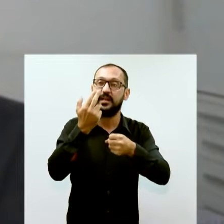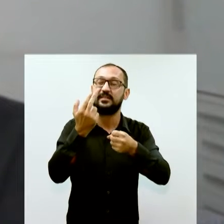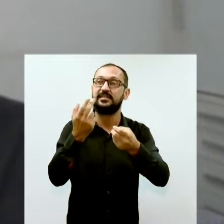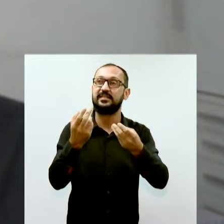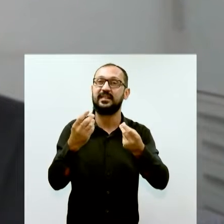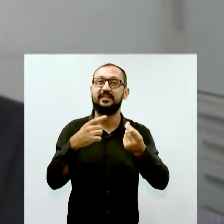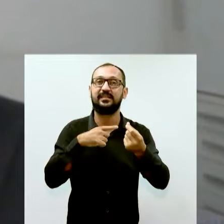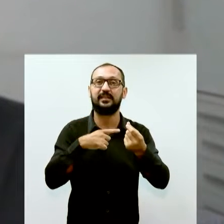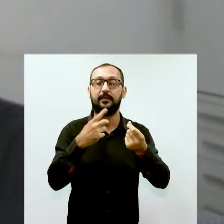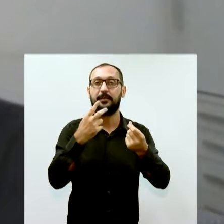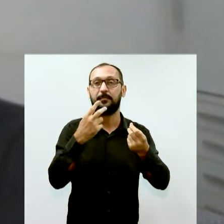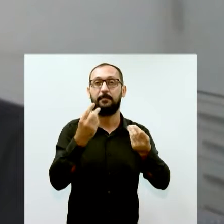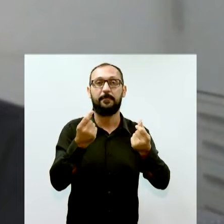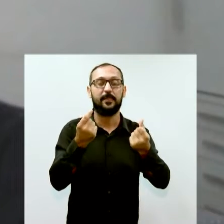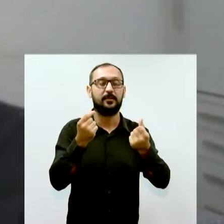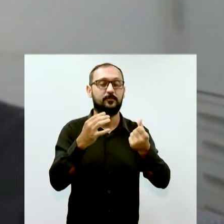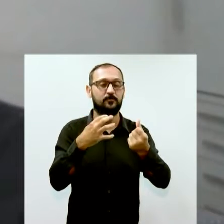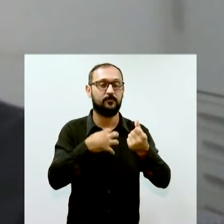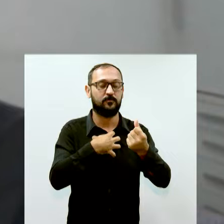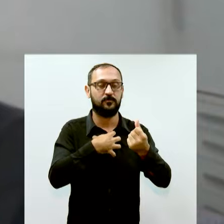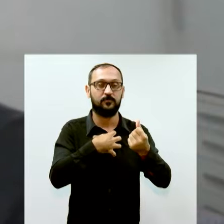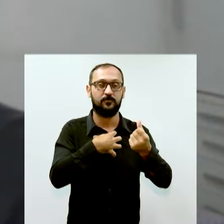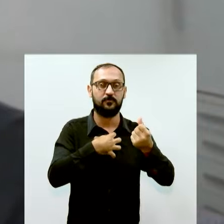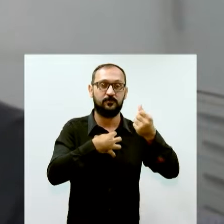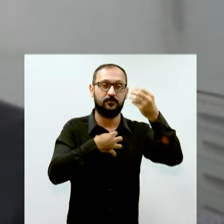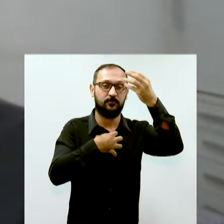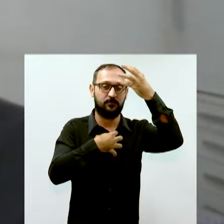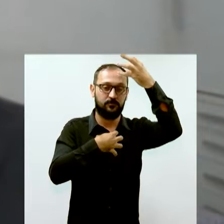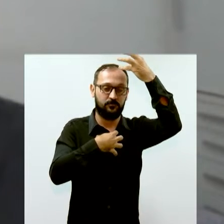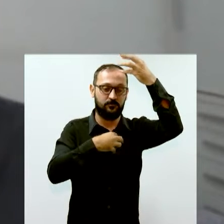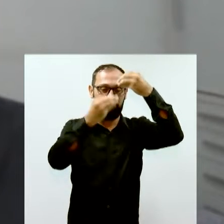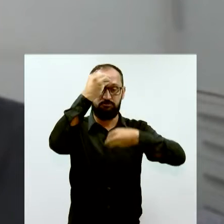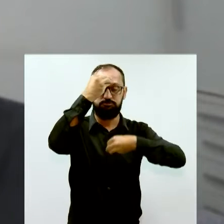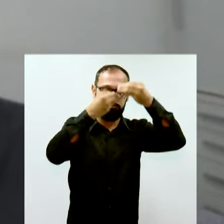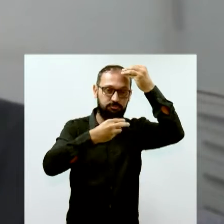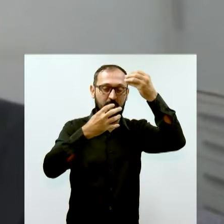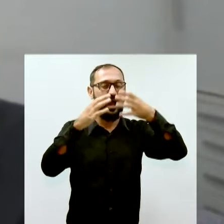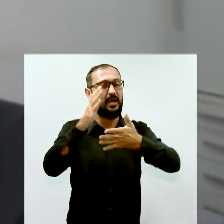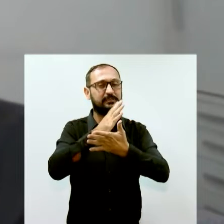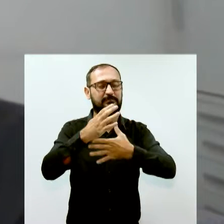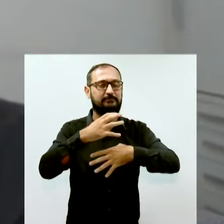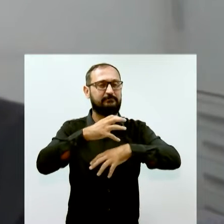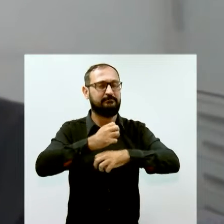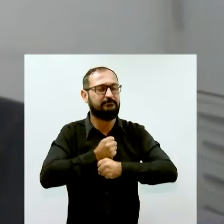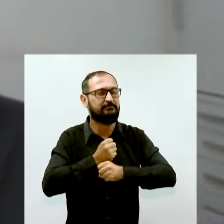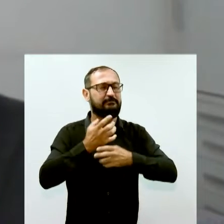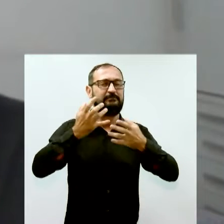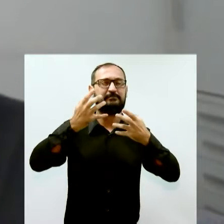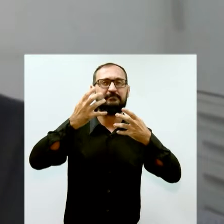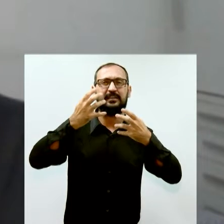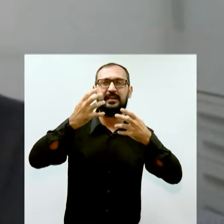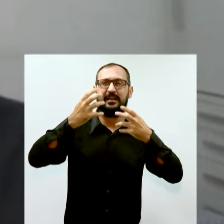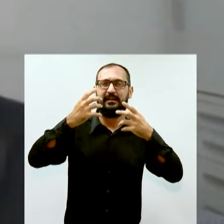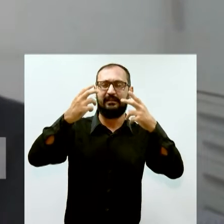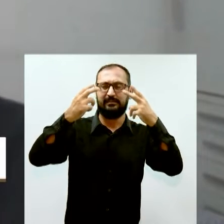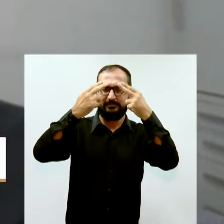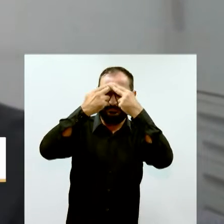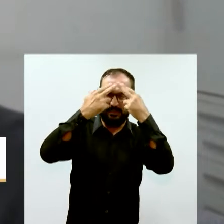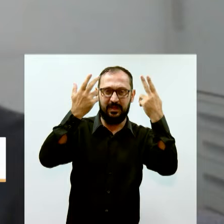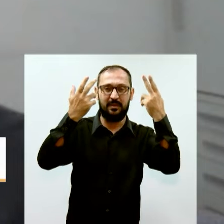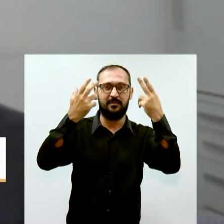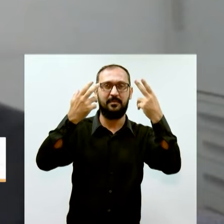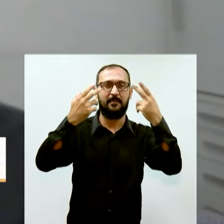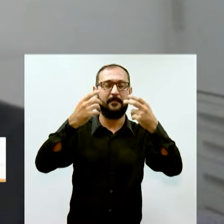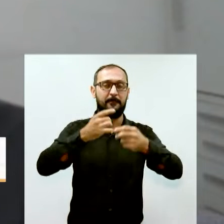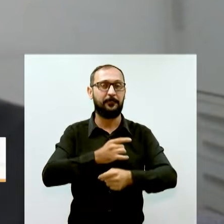carga de sentimentos que nem sempre são positivos, uma frustração, uma raiva, um medo.